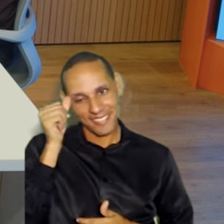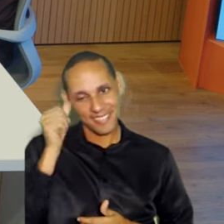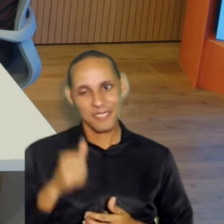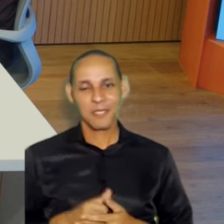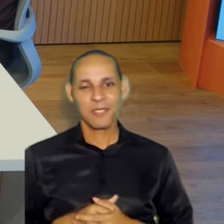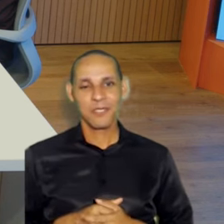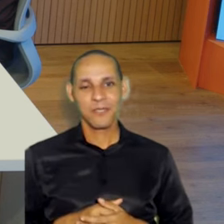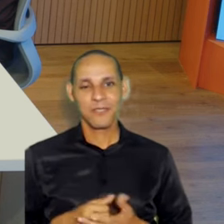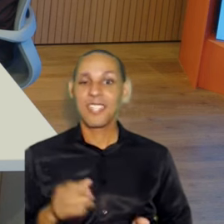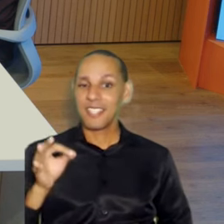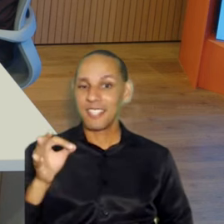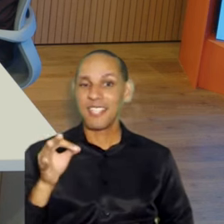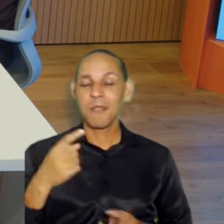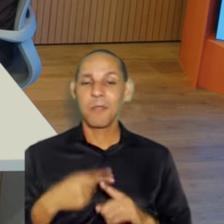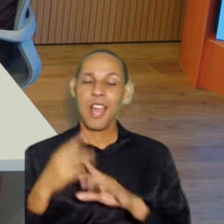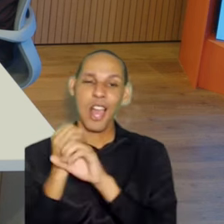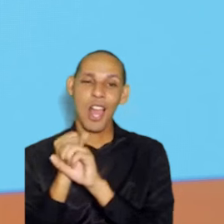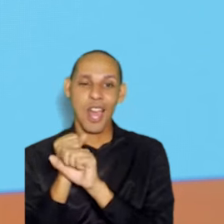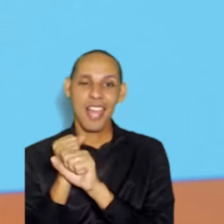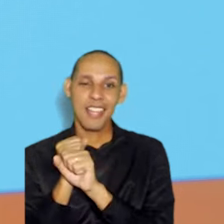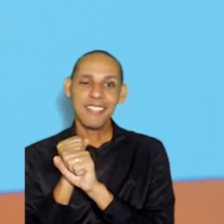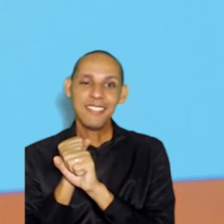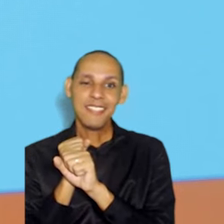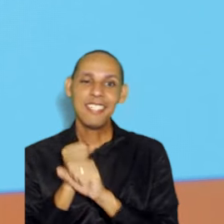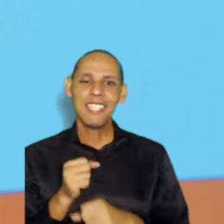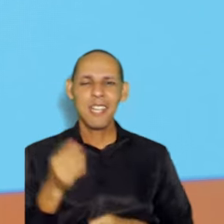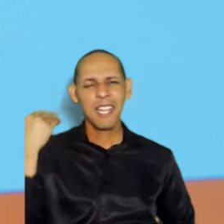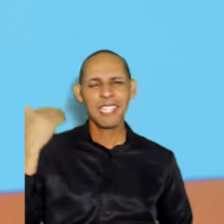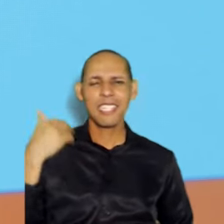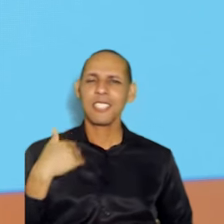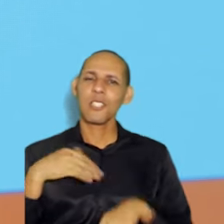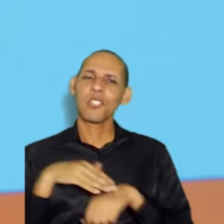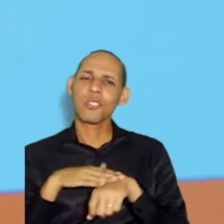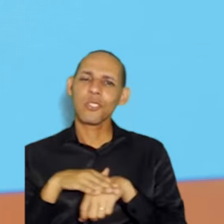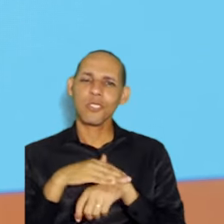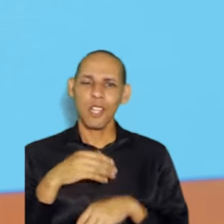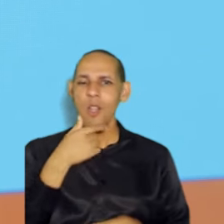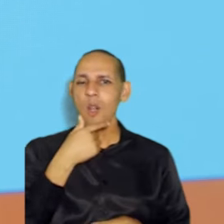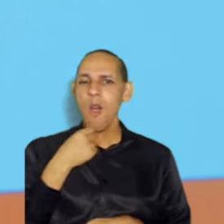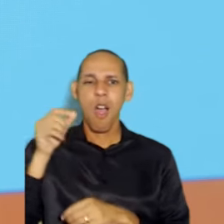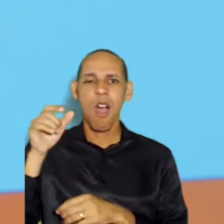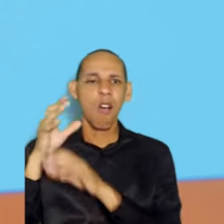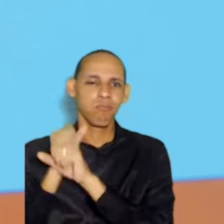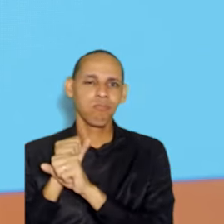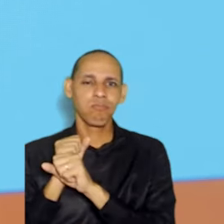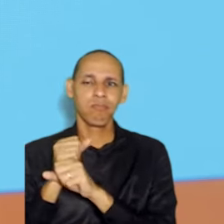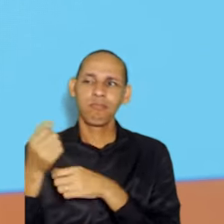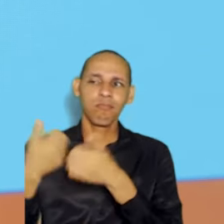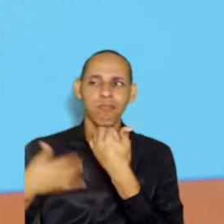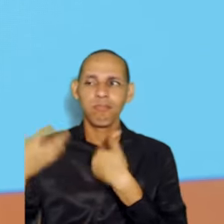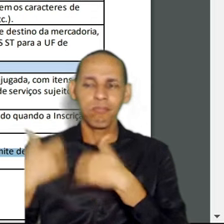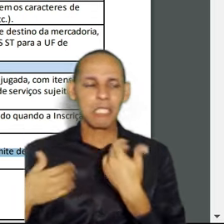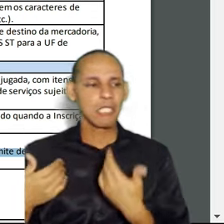assim a gente sempre tem que aprender sempre né estamos aprendendo no dia a dia mesmo né inclusive aqui